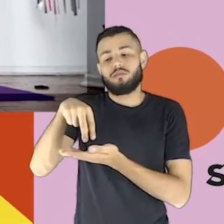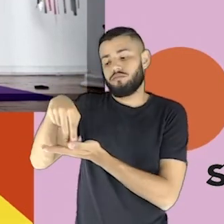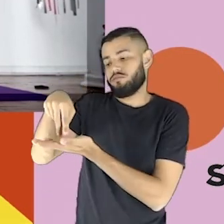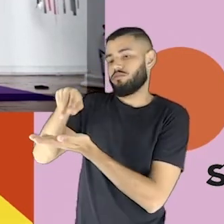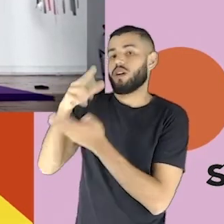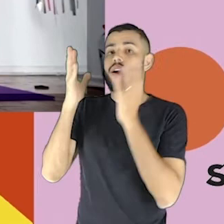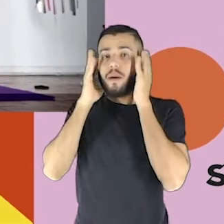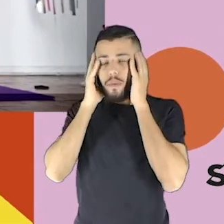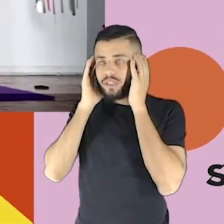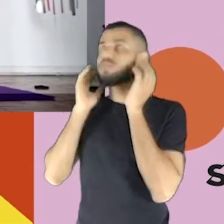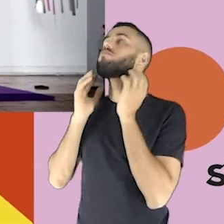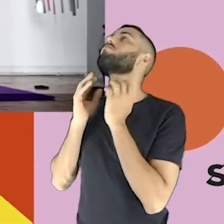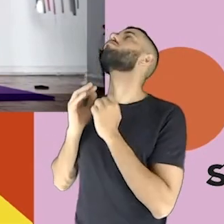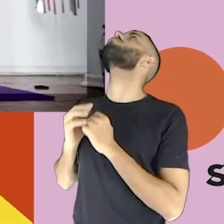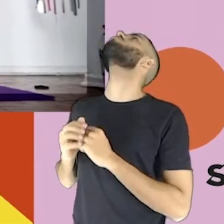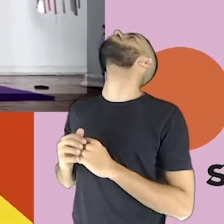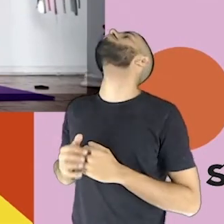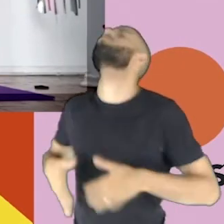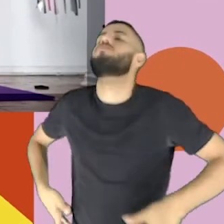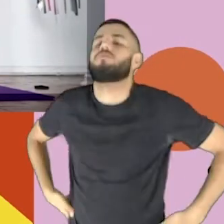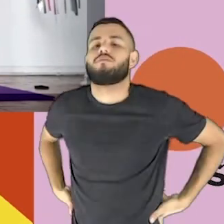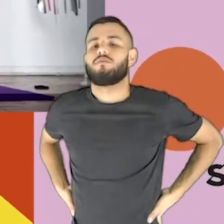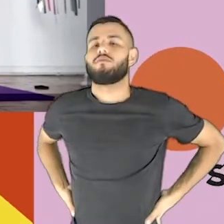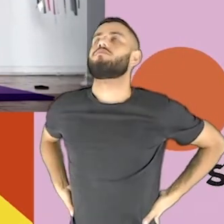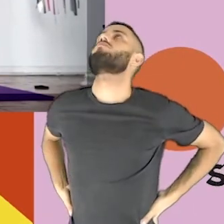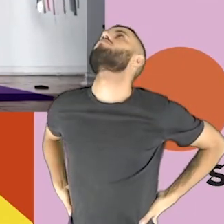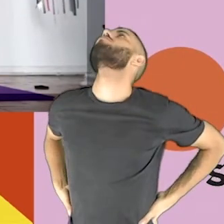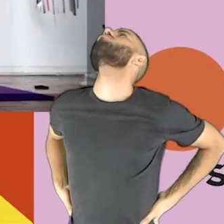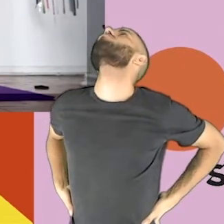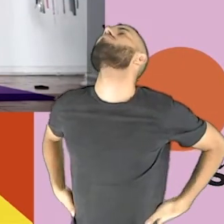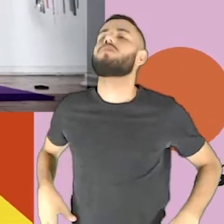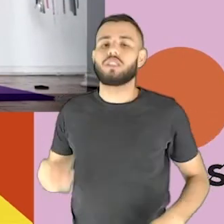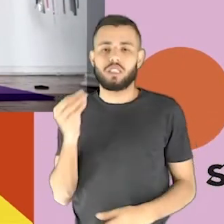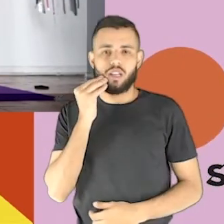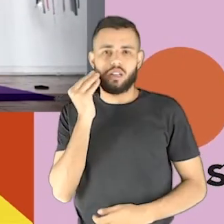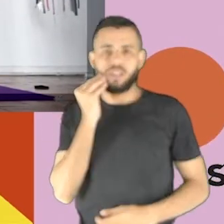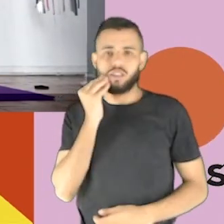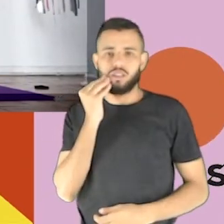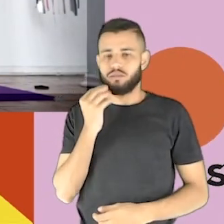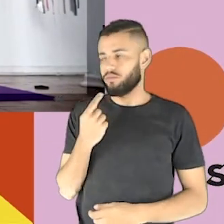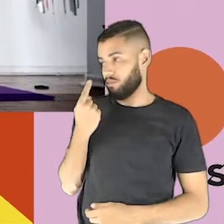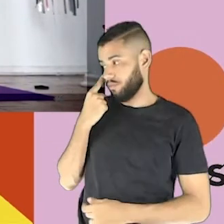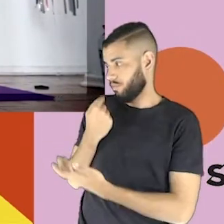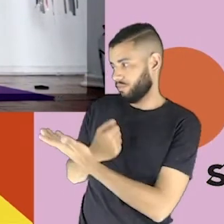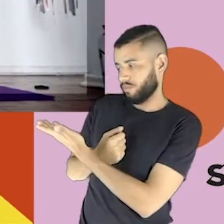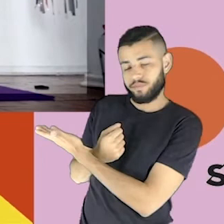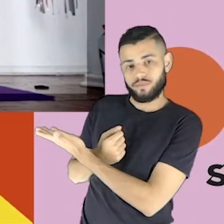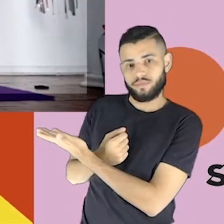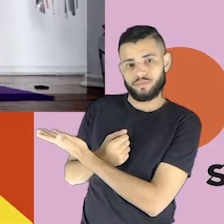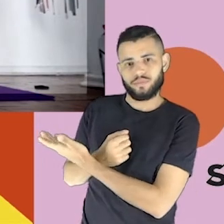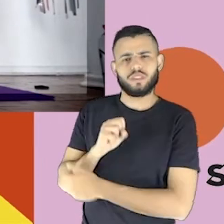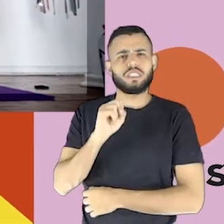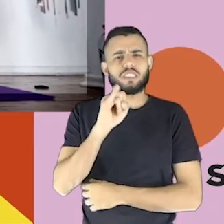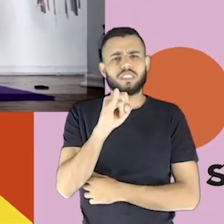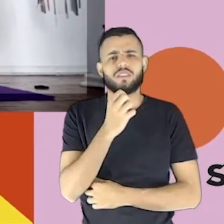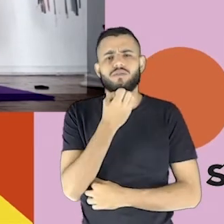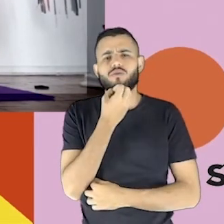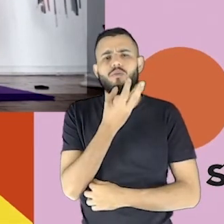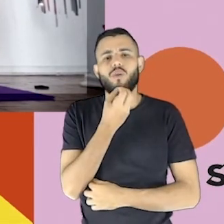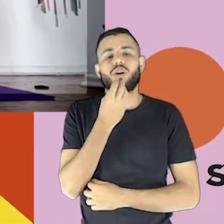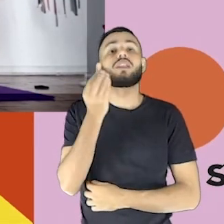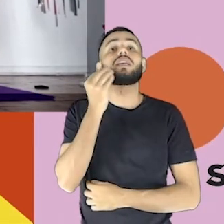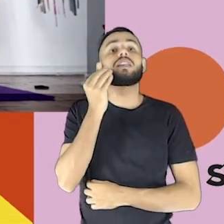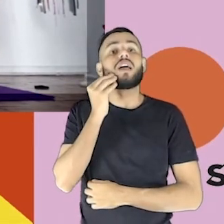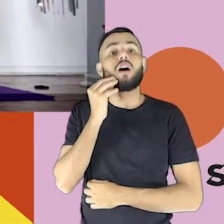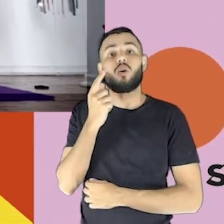lá pra trás, abre bem o peito. Se for de boa pra você, a gente pode pegar os pés lá atrás, ó,